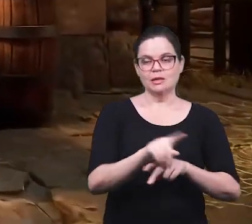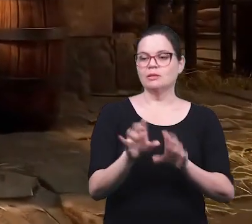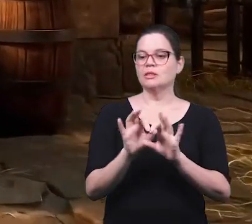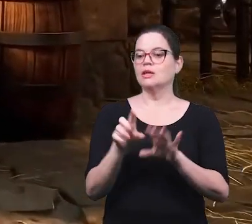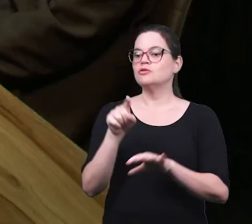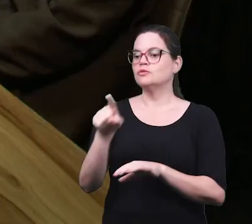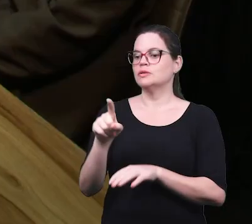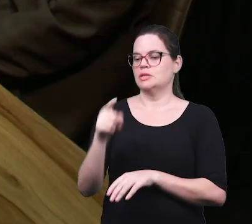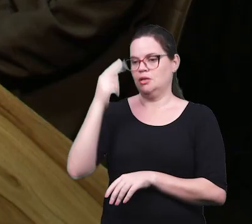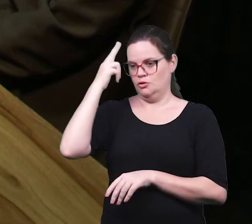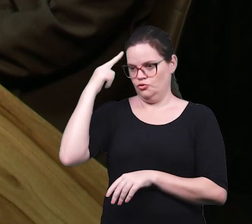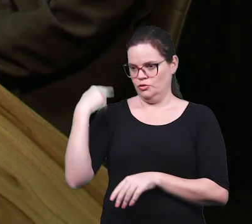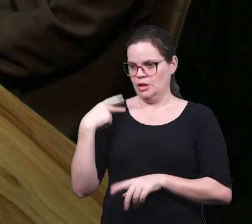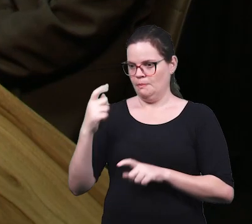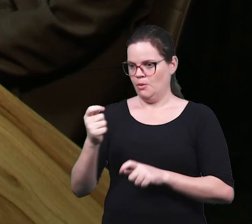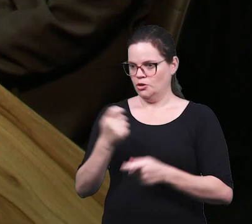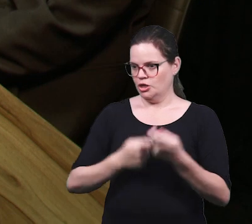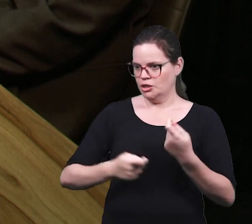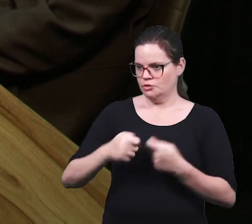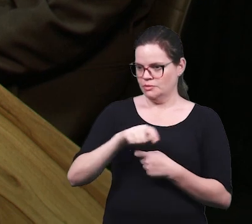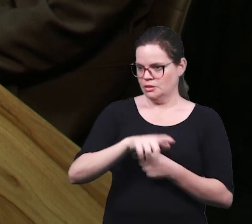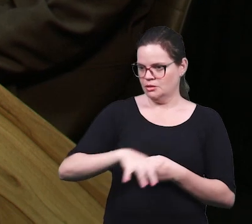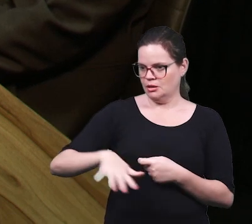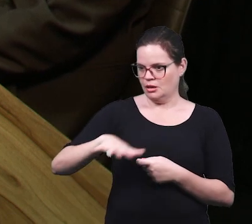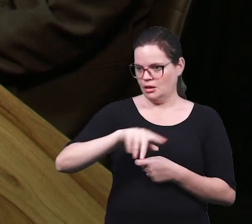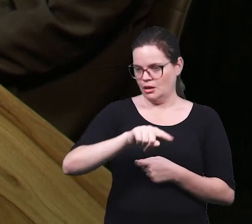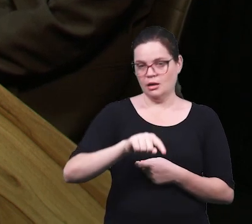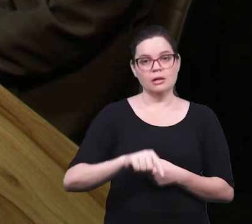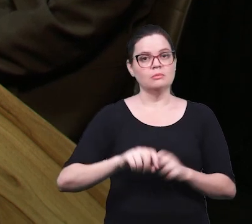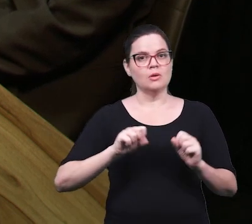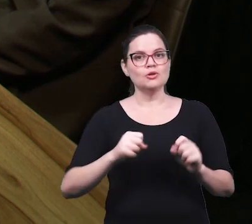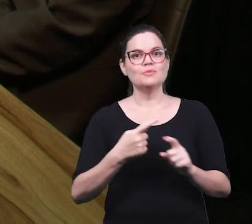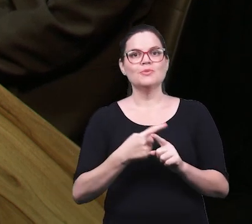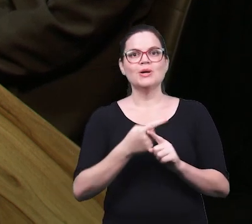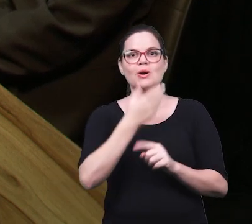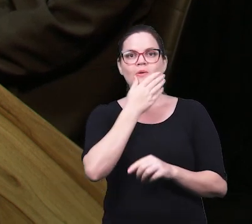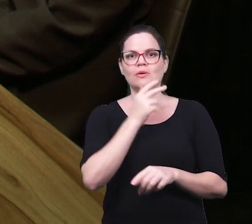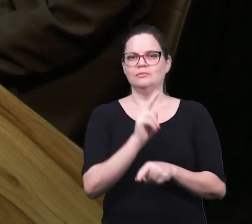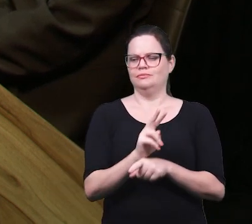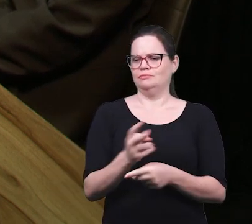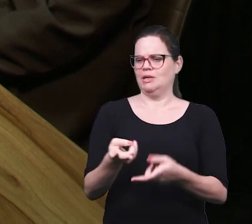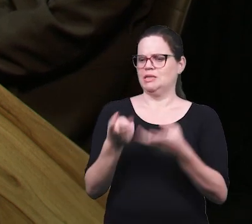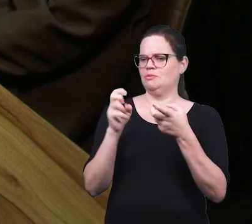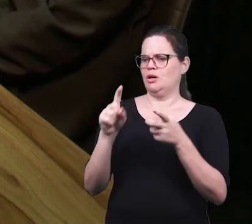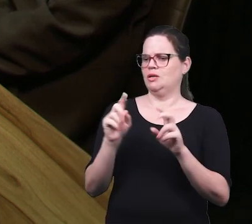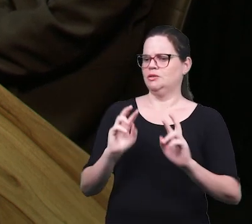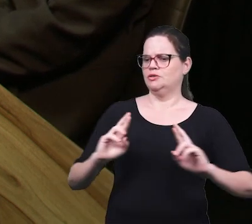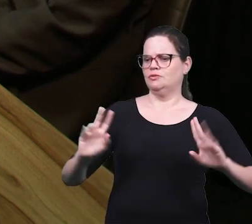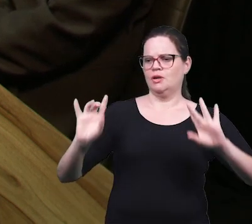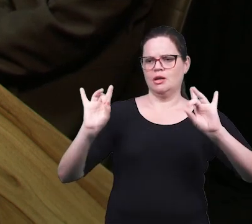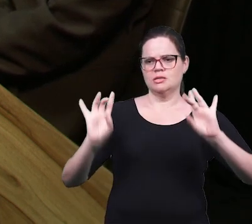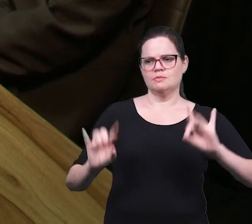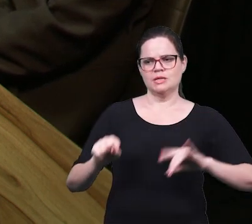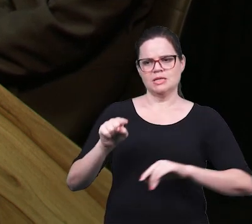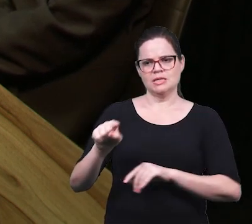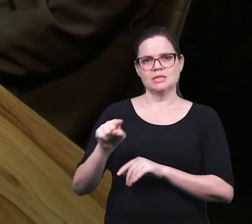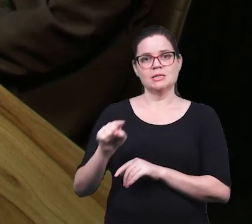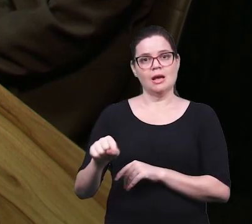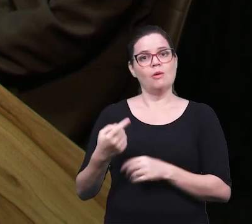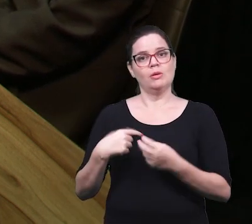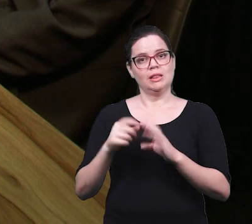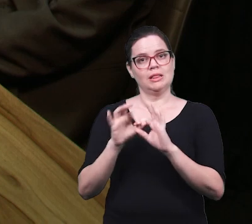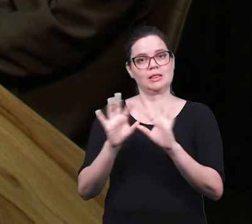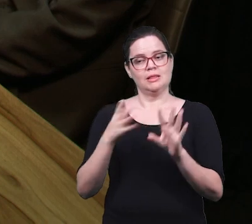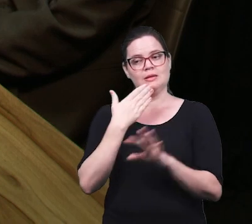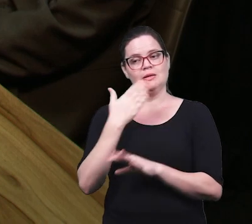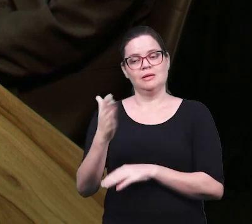prisão porque o carcereiro viu nele o brilho. Sim. O carcereiro viu nele algo diferente. Tem algo, né? algo especial Tem nesse algo menino. especial nesse Eu rapaz.